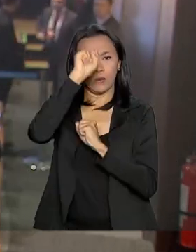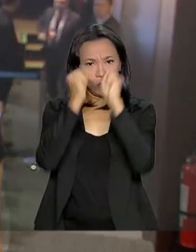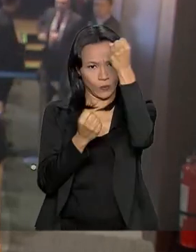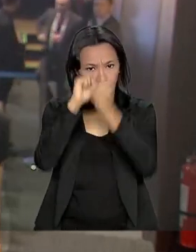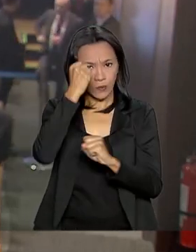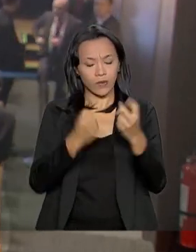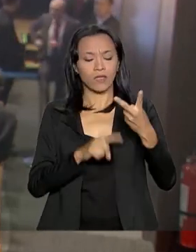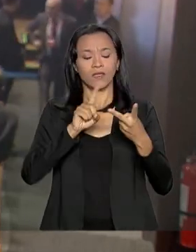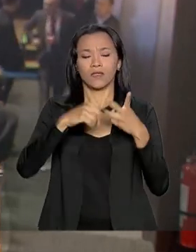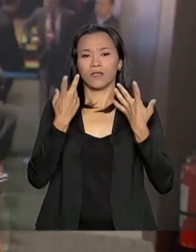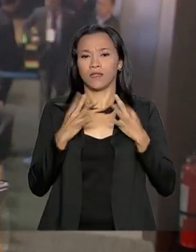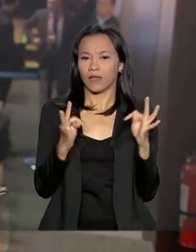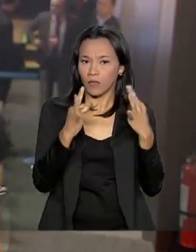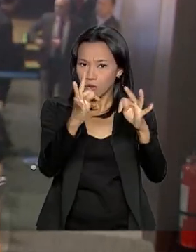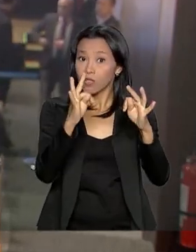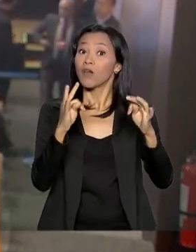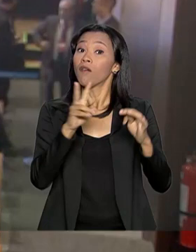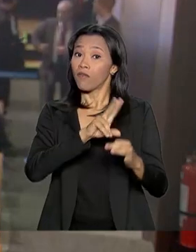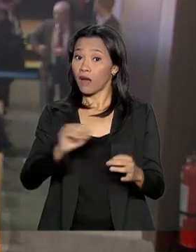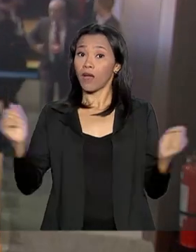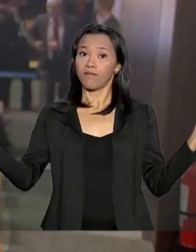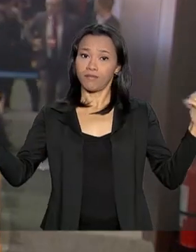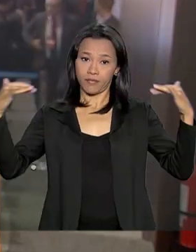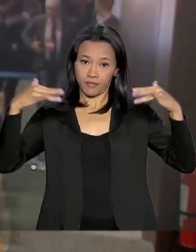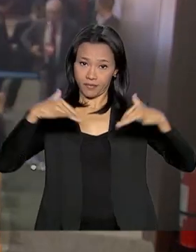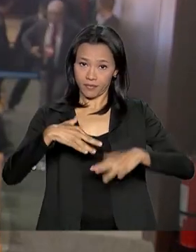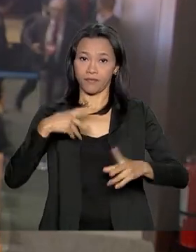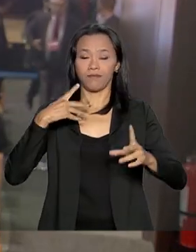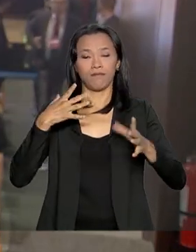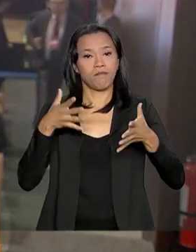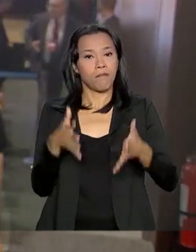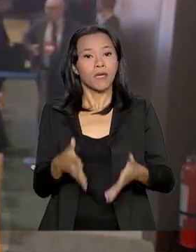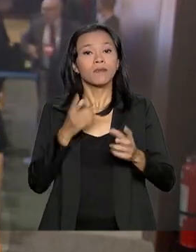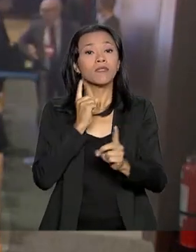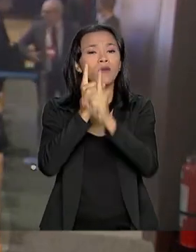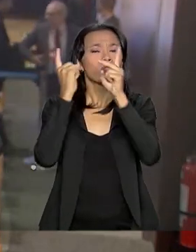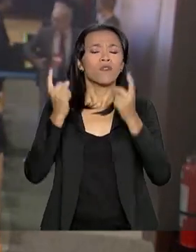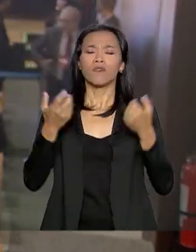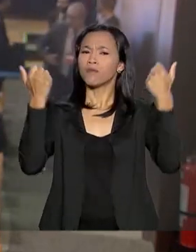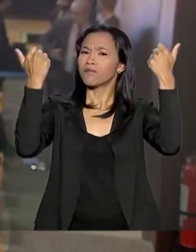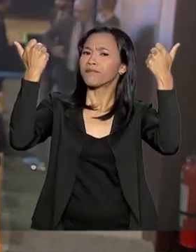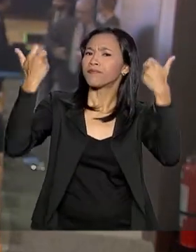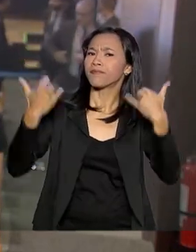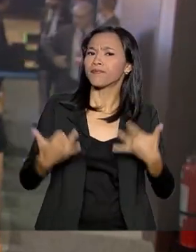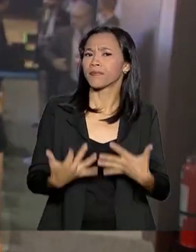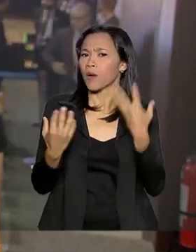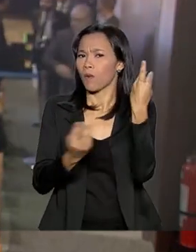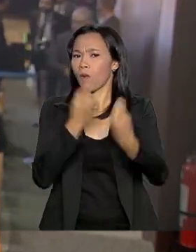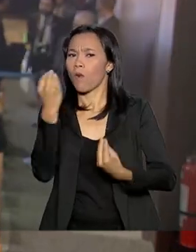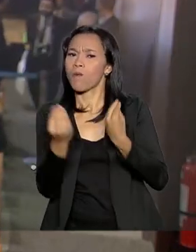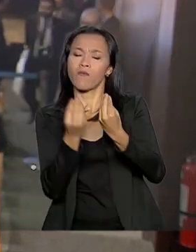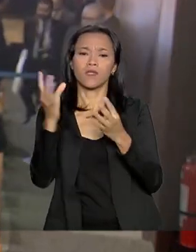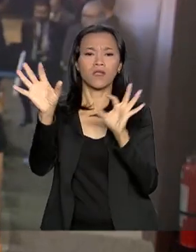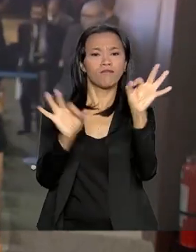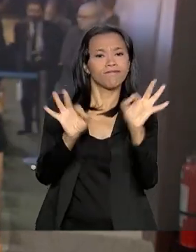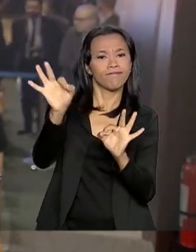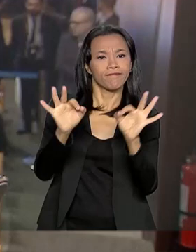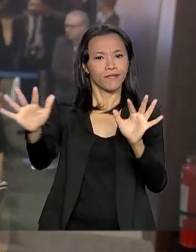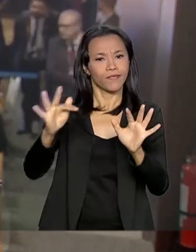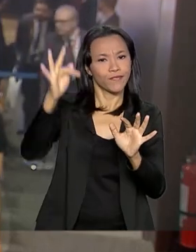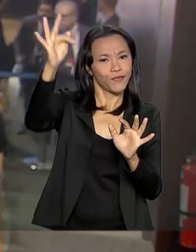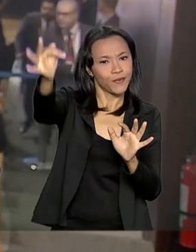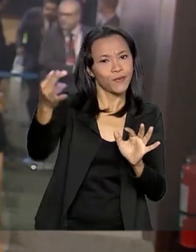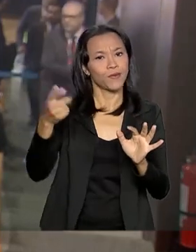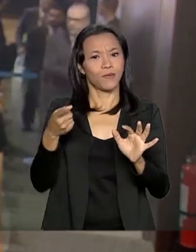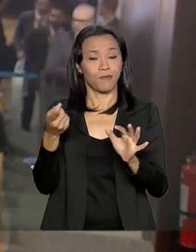de tecnologia, também vão participar desse encontro e vão falar sobre as perspectivas para a retomada de investimentos no Brasil. A nova